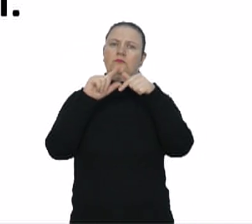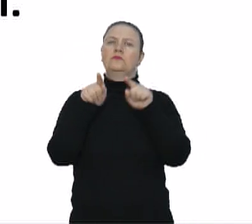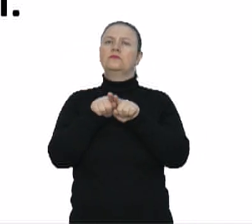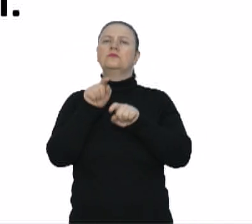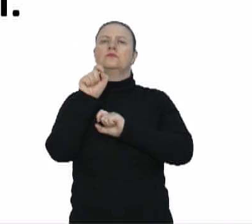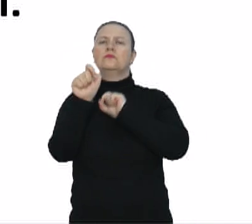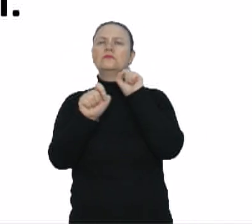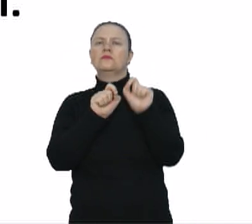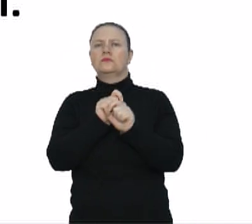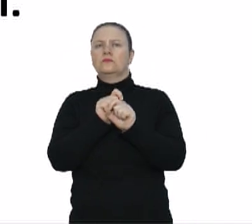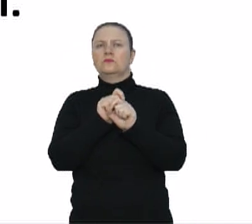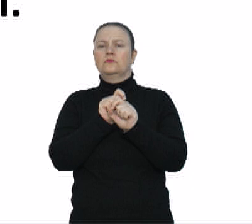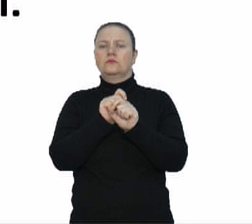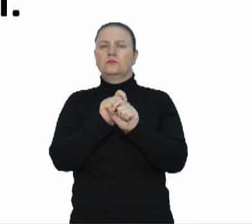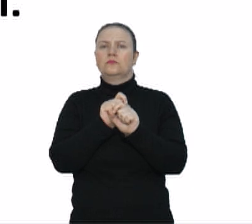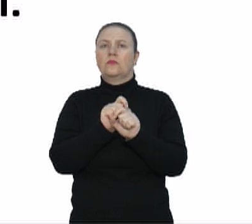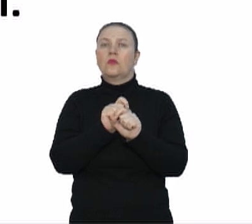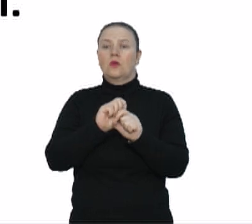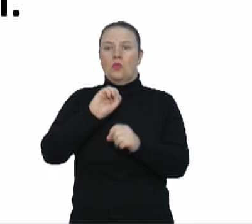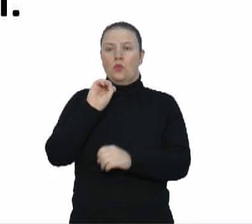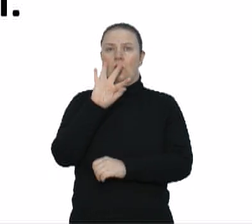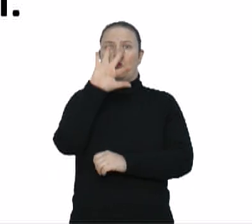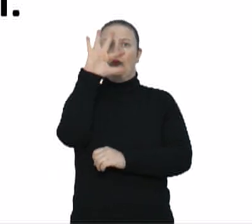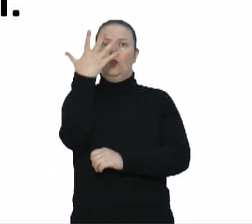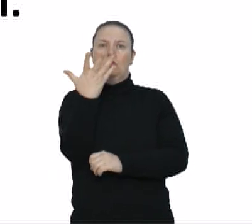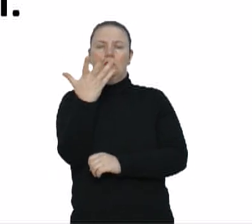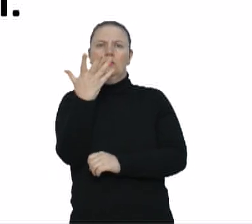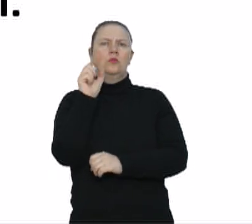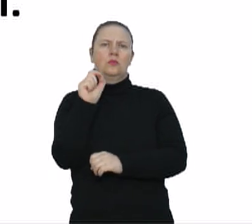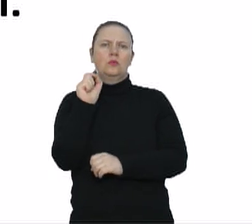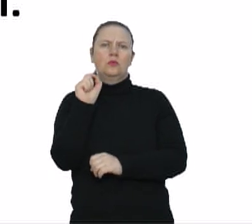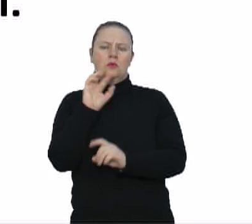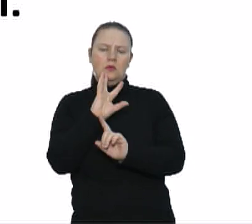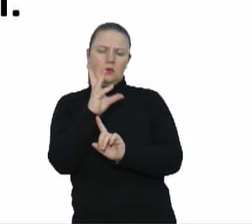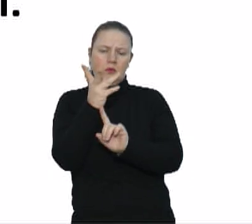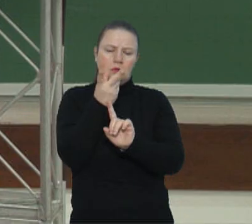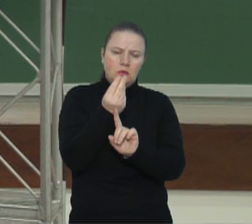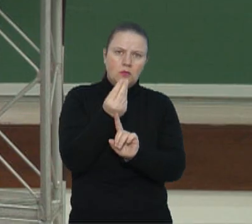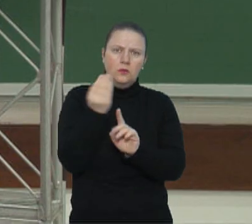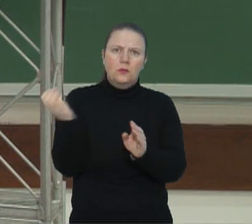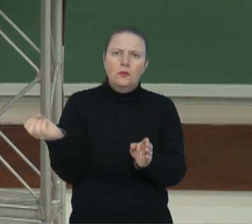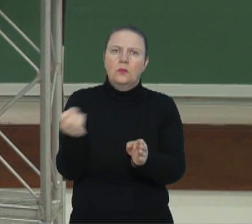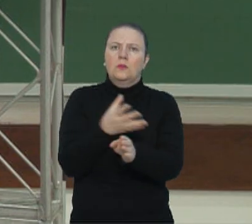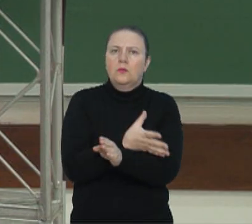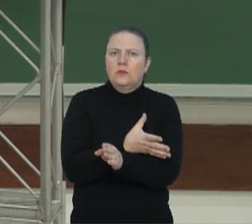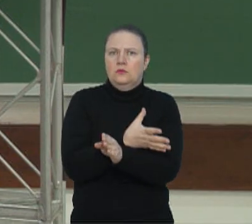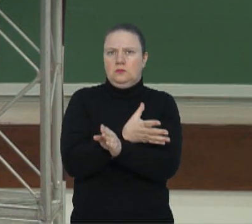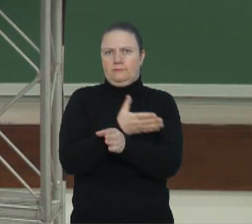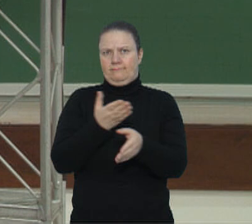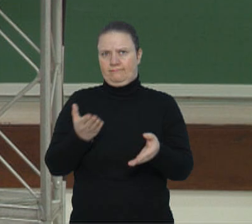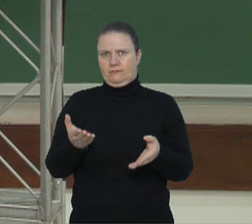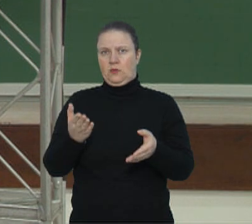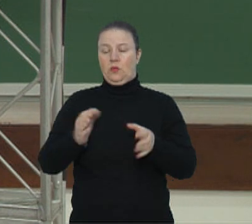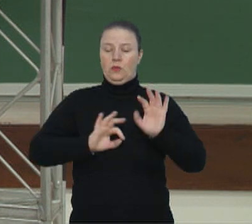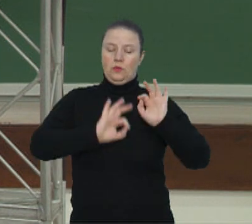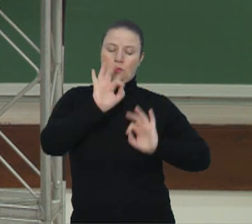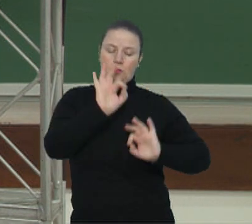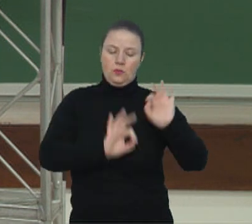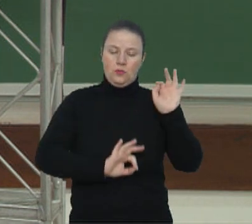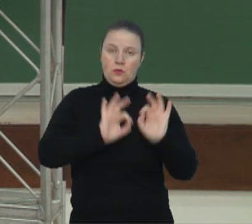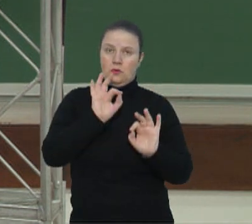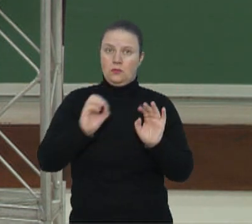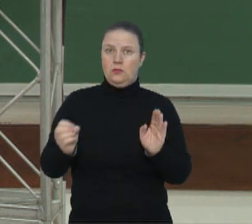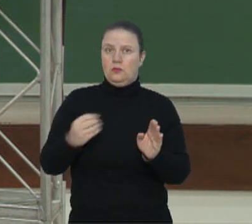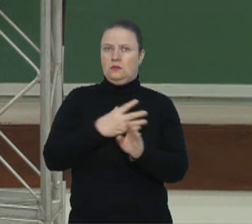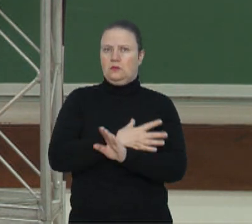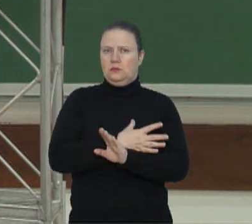que eram os movimentos de arte moderna? Eles propunham um projeto inovador para as artes.